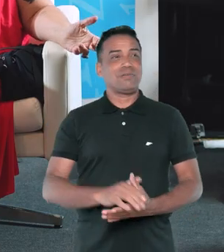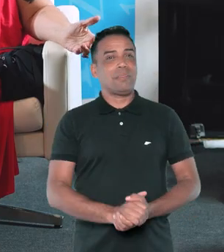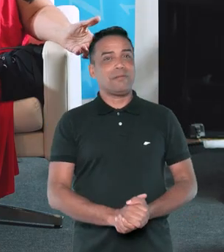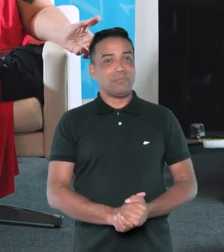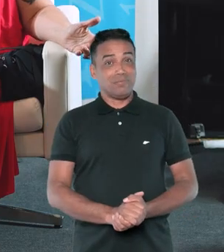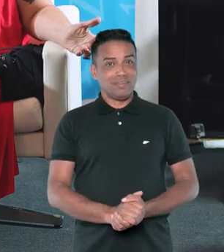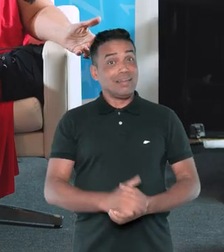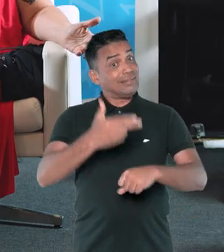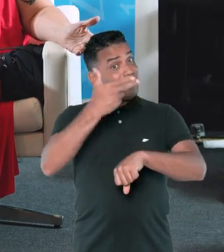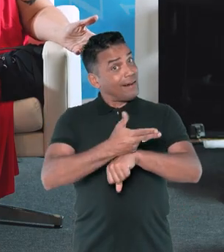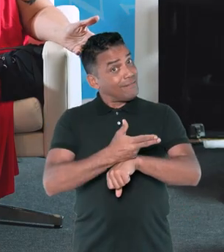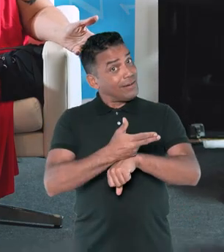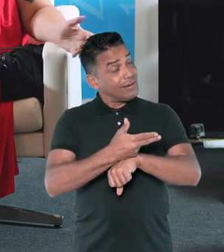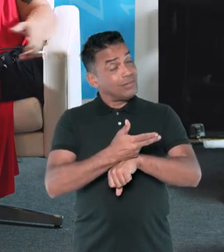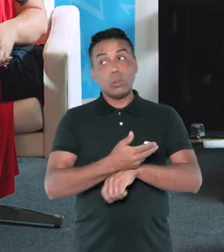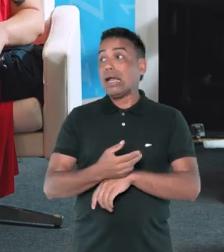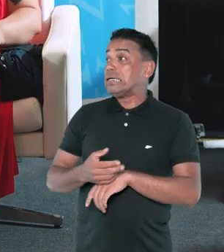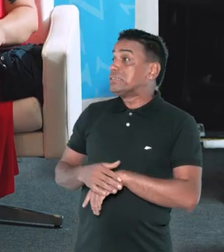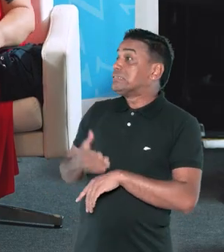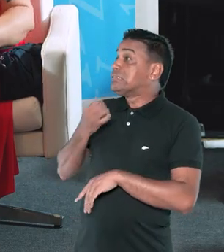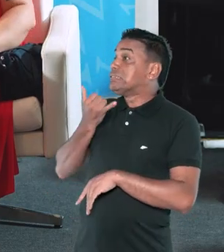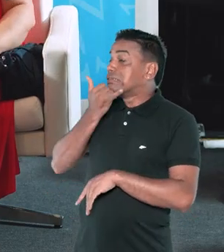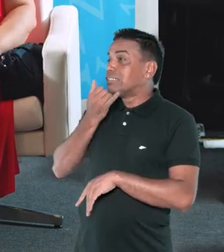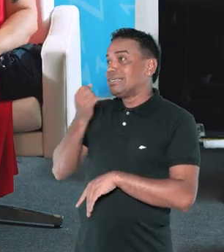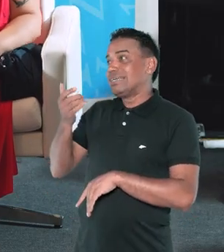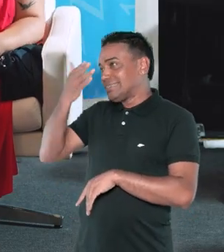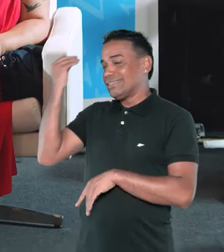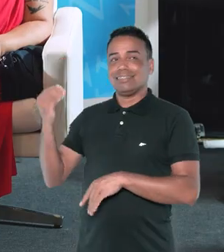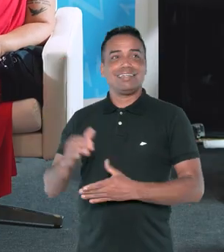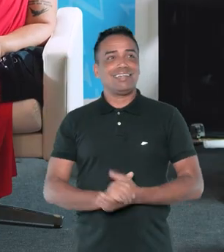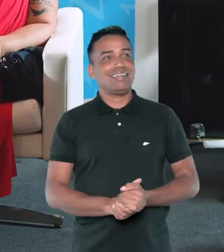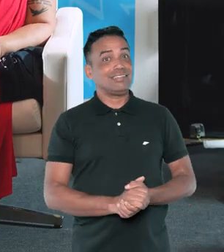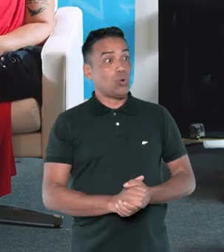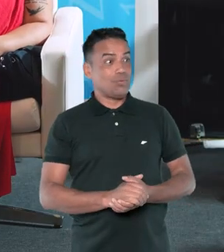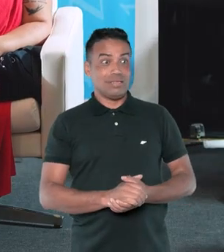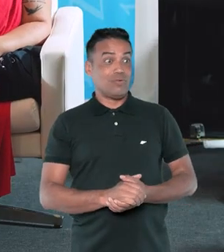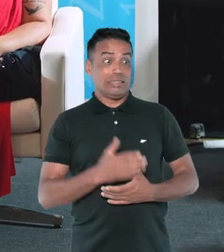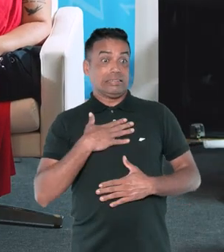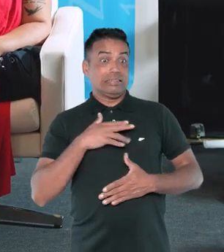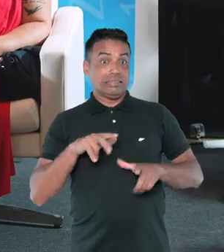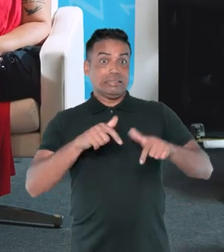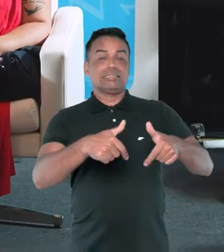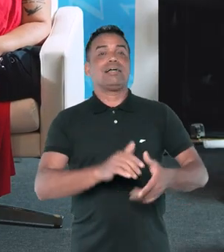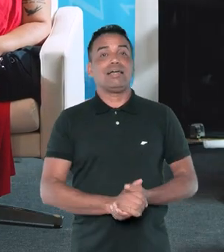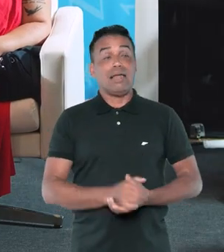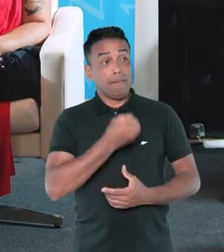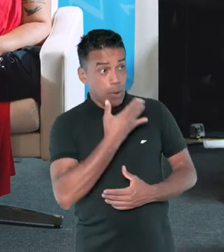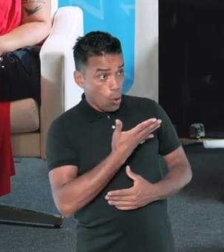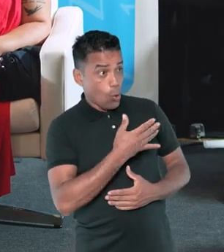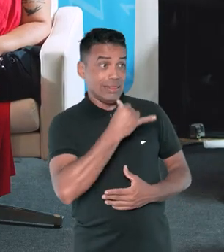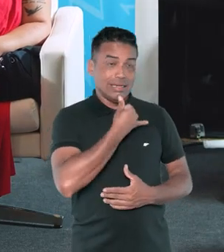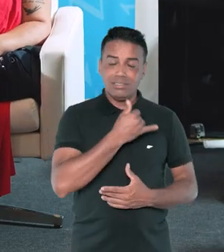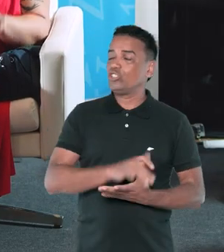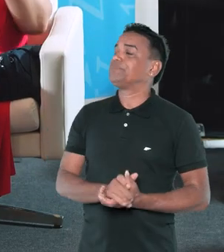Tá gravando, Afonso. Esqueci. Eu quero ver como é que eu vou reagir. É bom ou é triste? Não, eu, quando